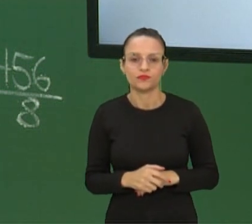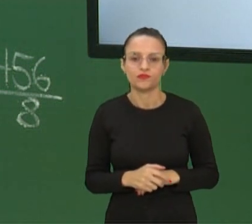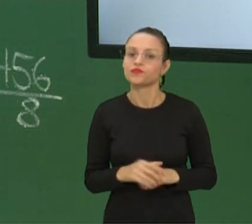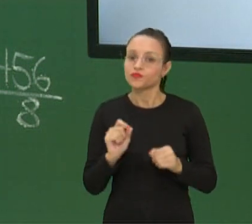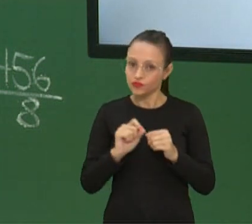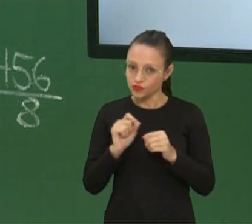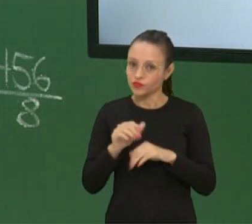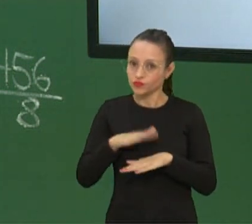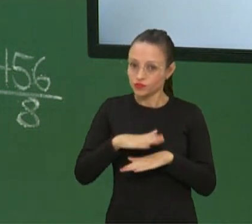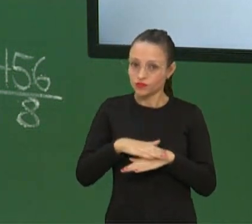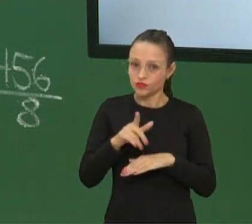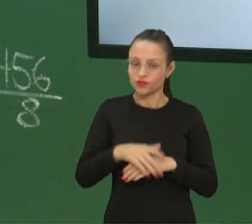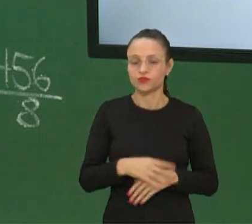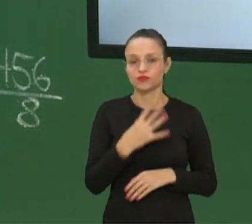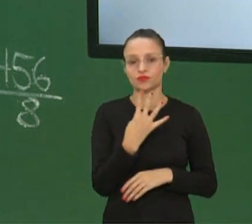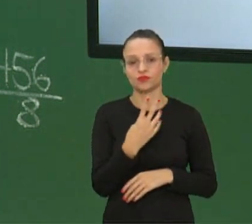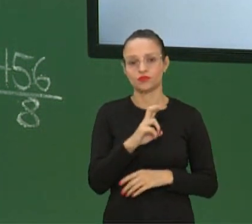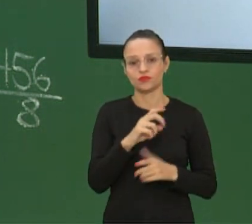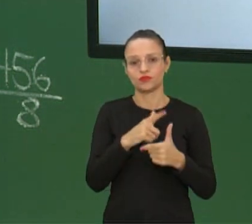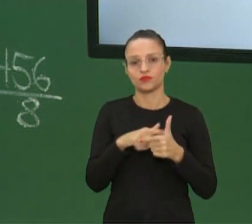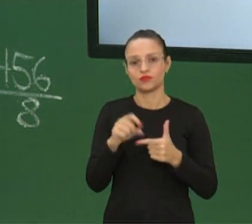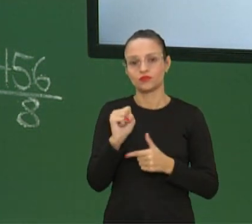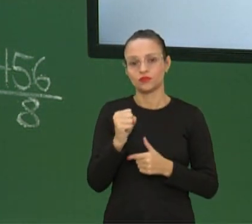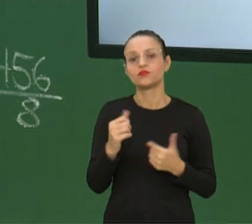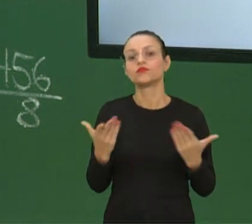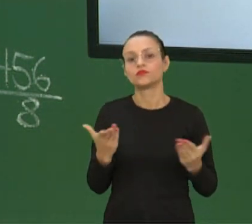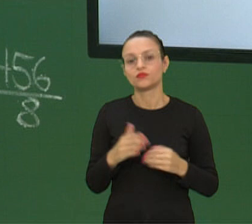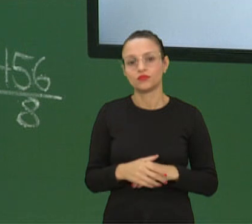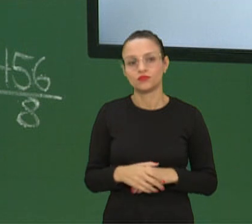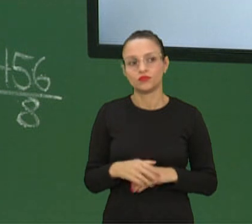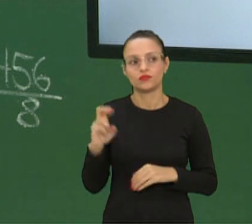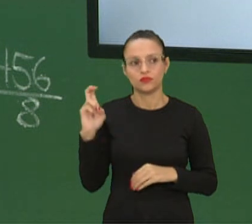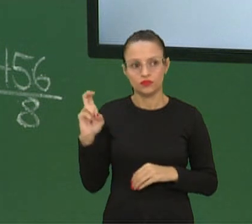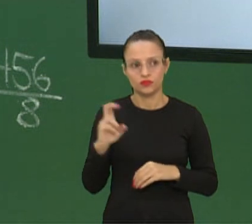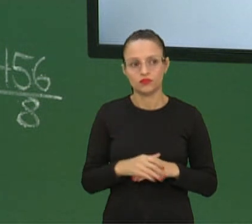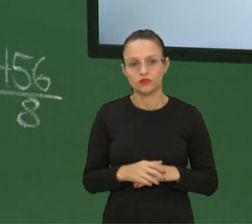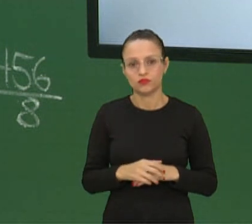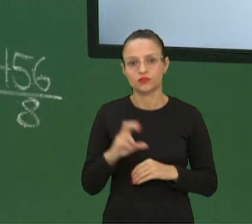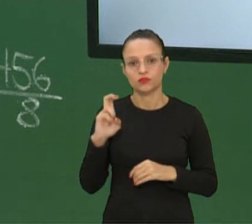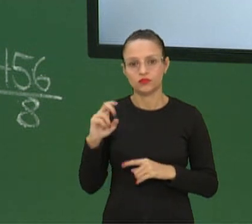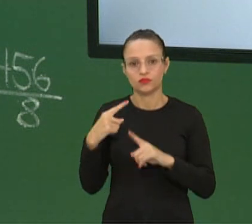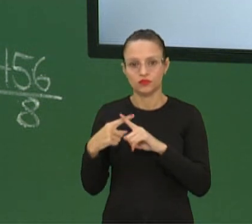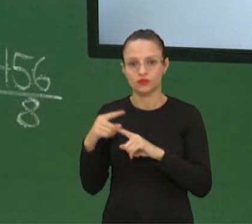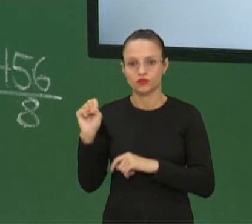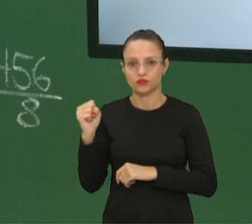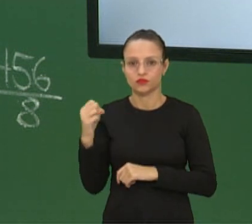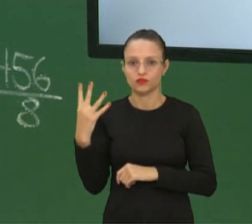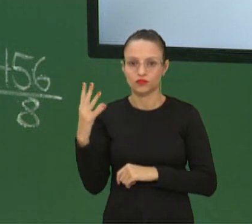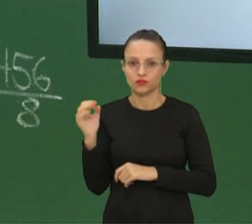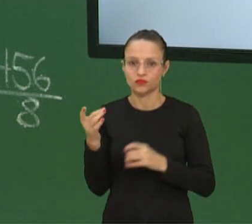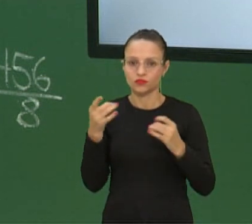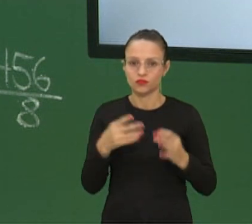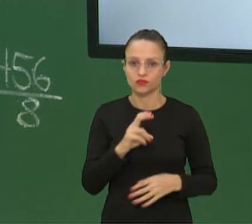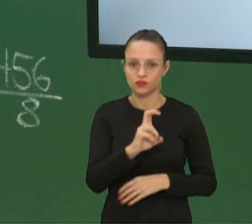Faz a conta. 45 dividido por 8 dá quanto? Dá 5. 5 vezes 8 é 40, para 45 sobra 5.